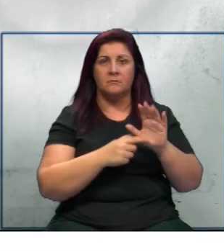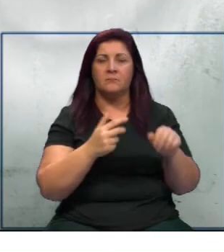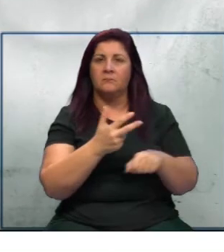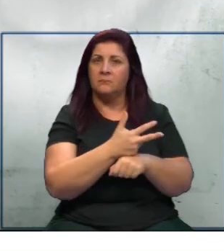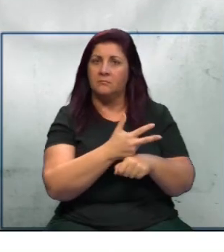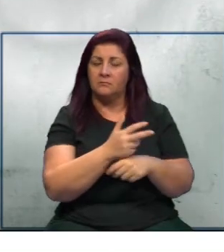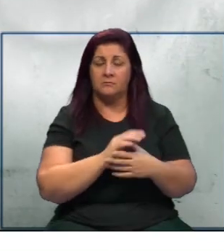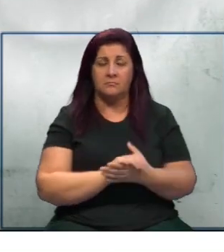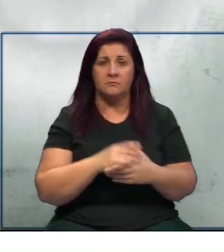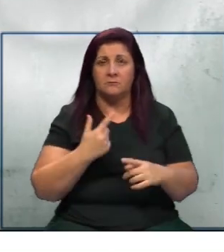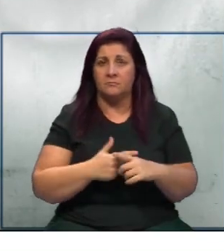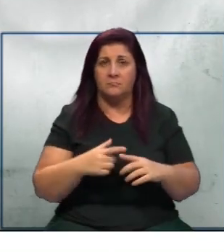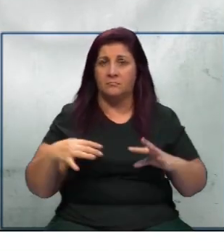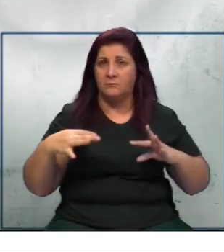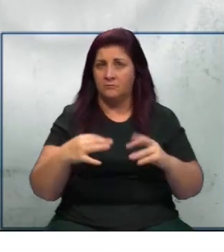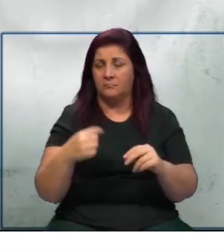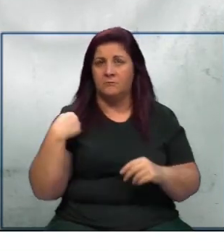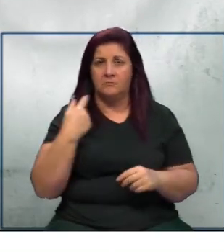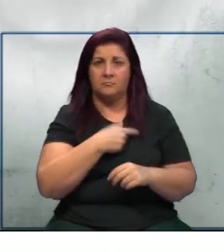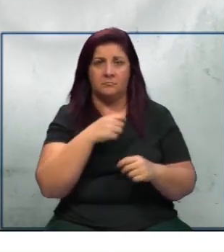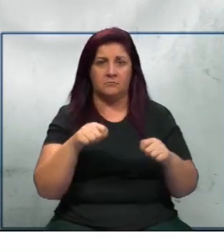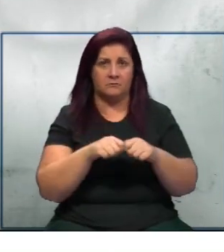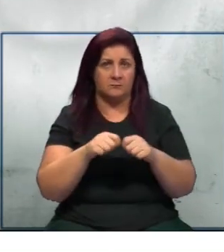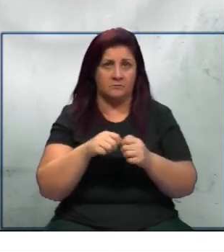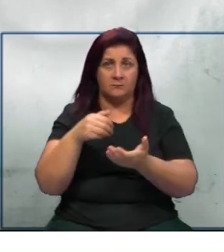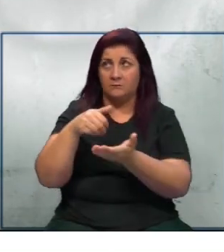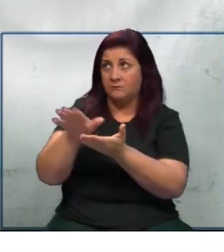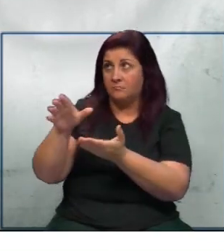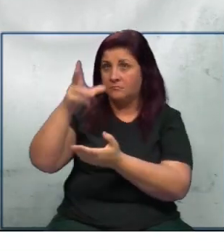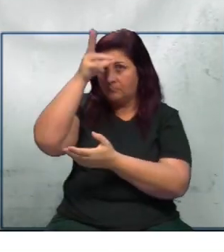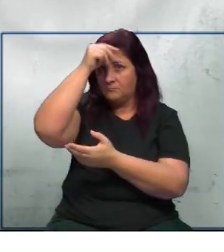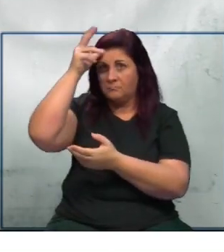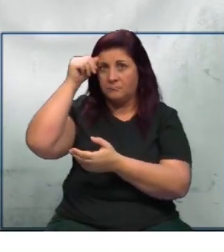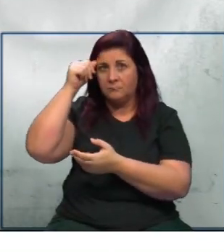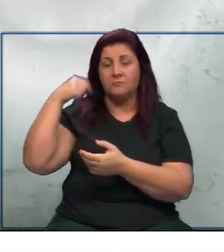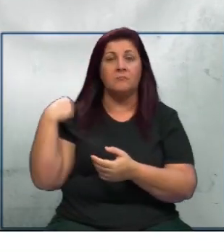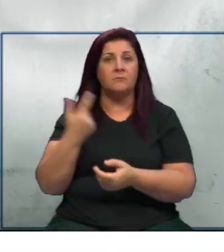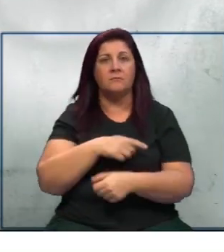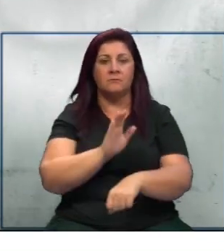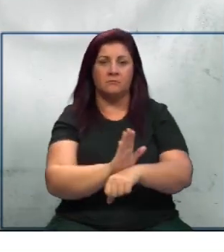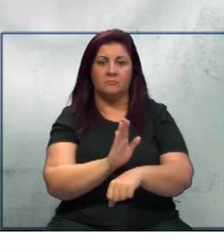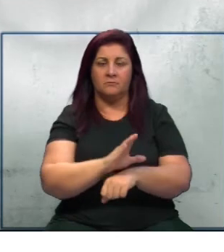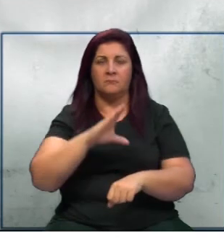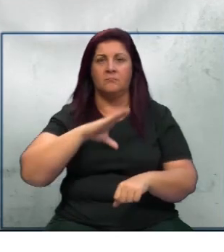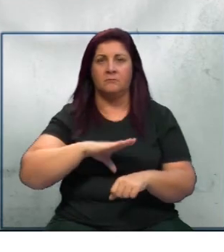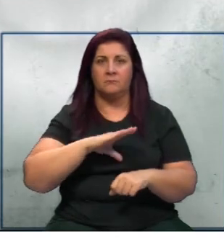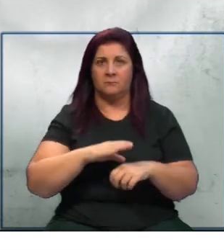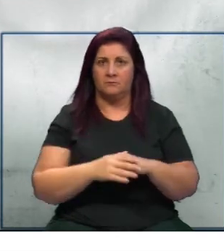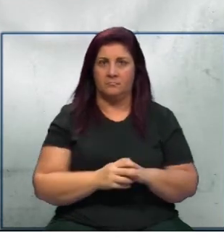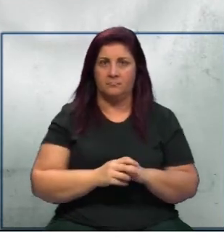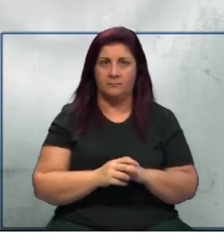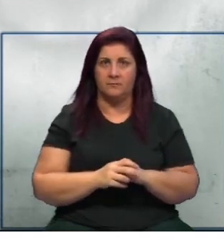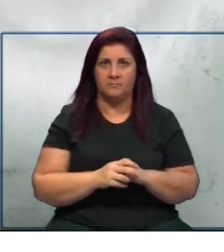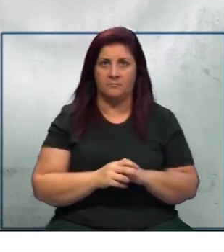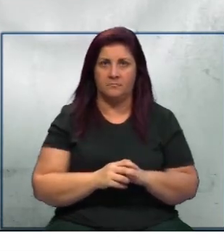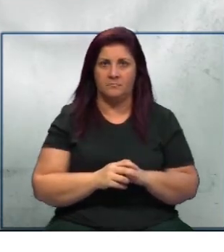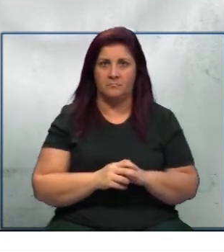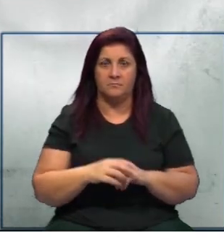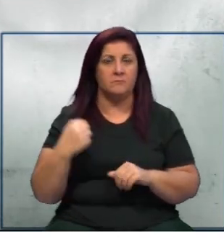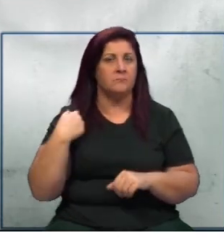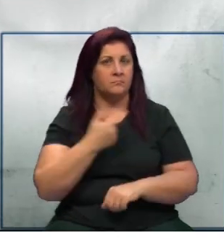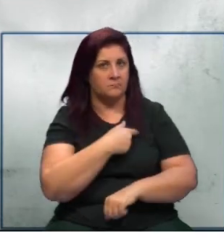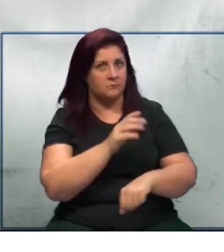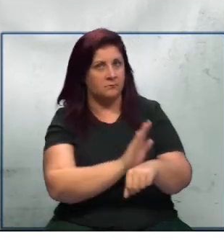tudo que nós estamos fazendo e mandando para o prefeito, nós estamos ajudando a cidade de Jacareí. Nós estamos